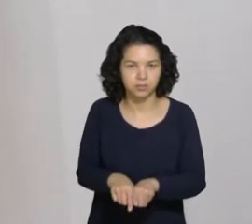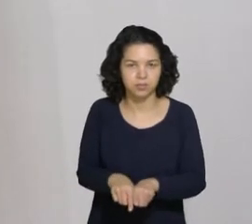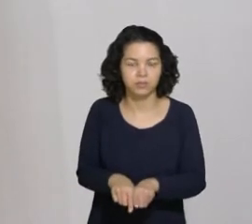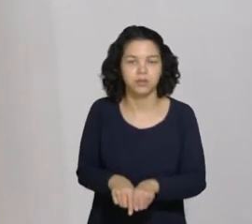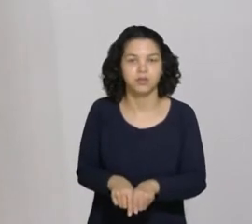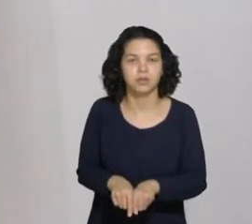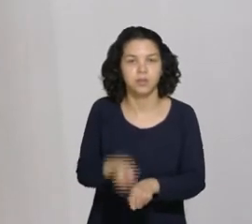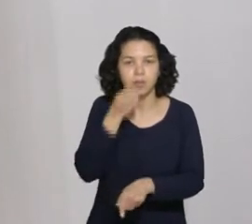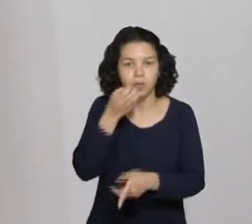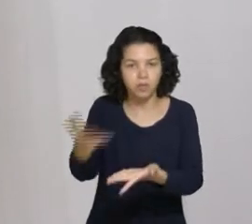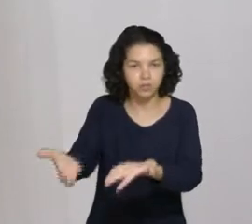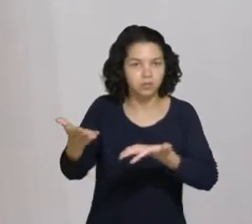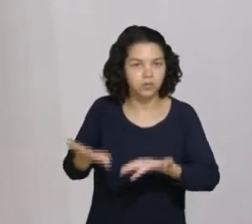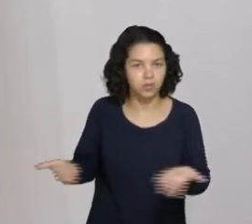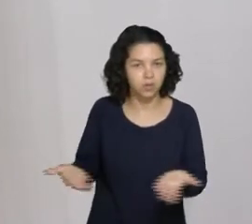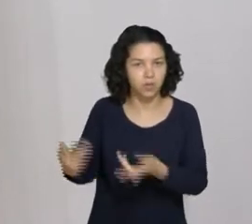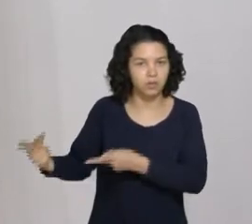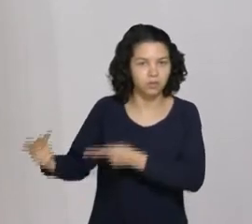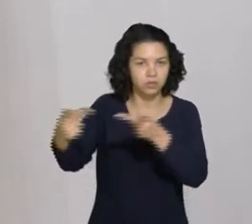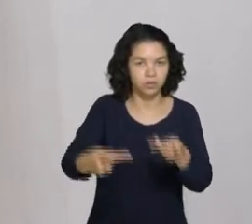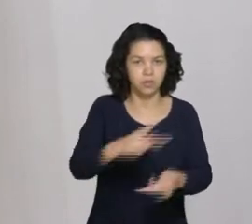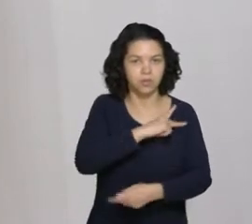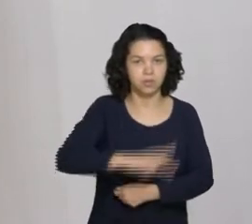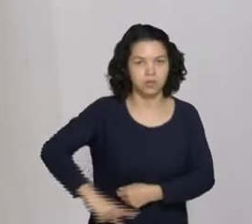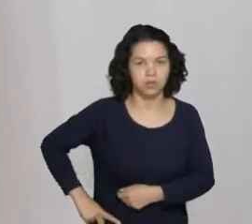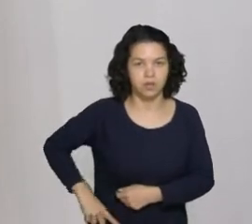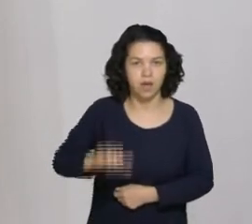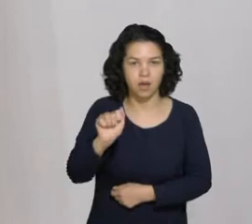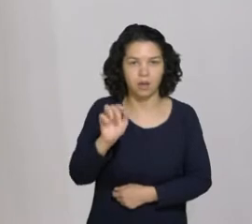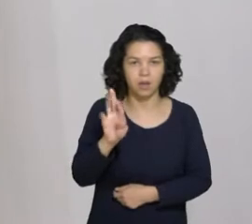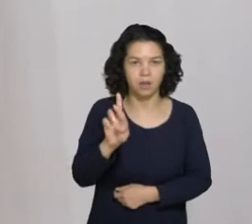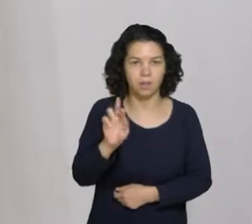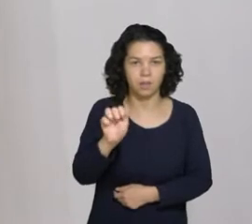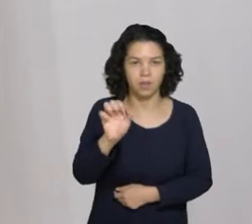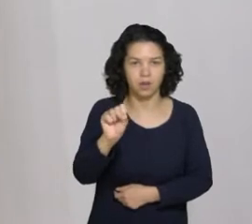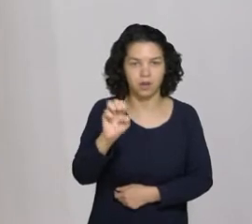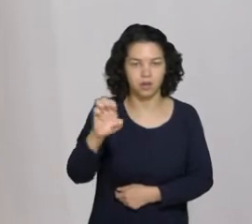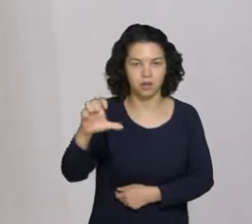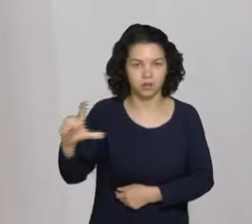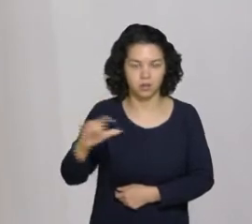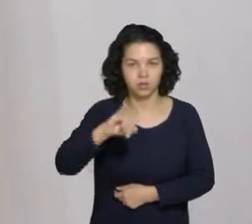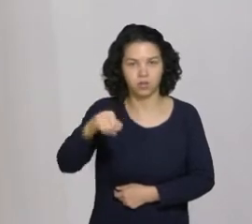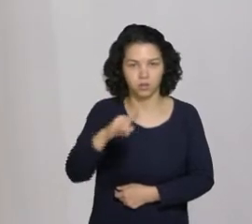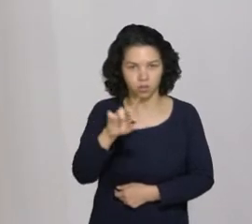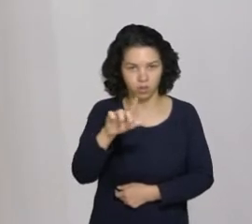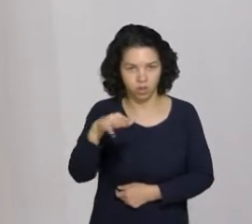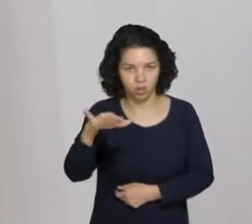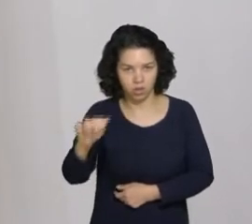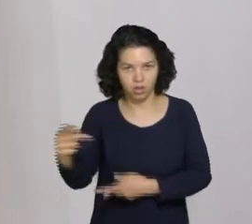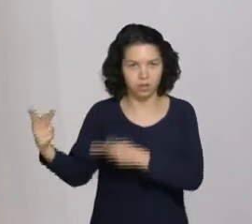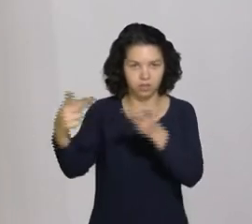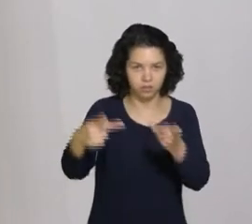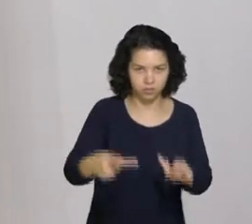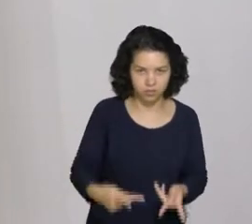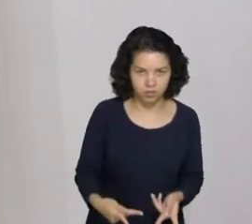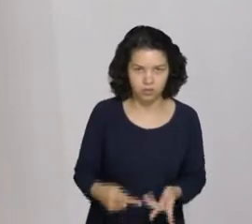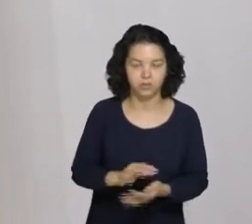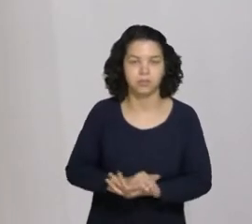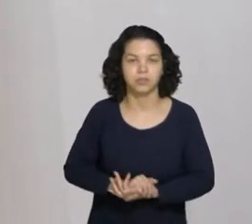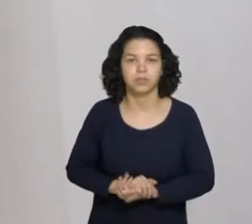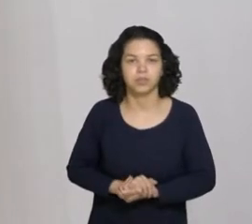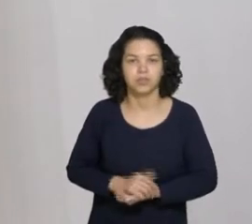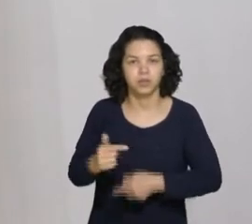hoje nos visita a presidente da abrasel a Juliana está também aqui nos visitando Presidente faz o